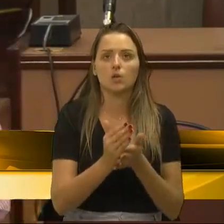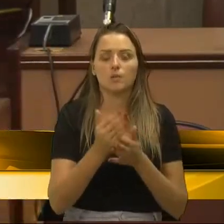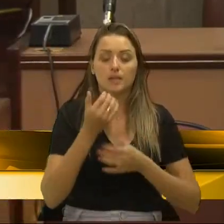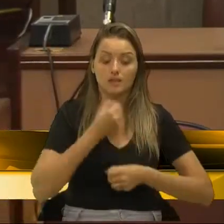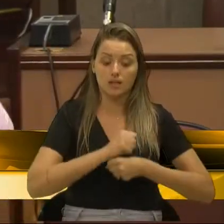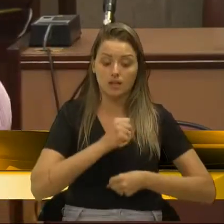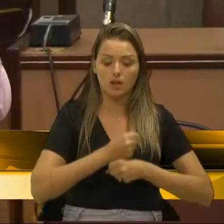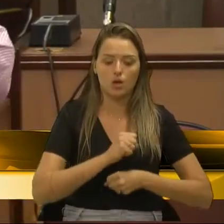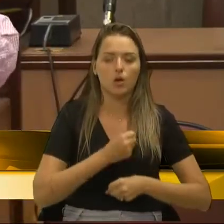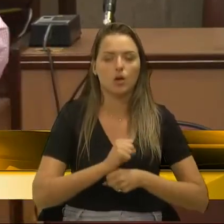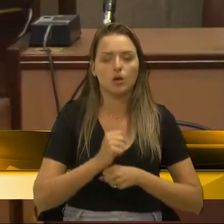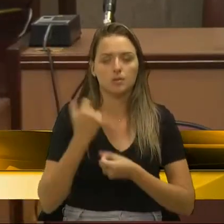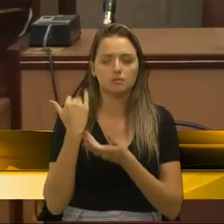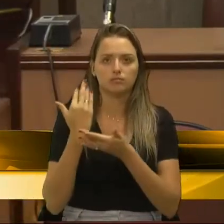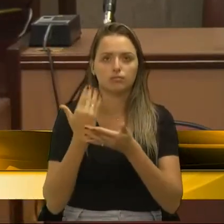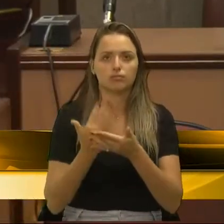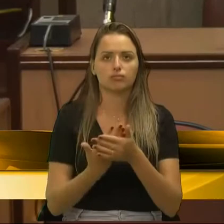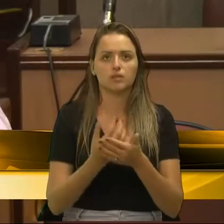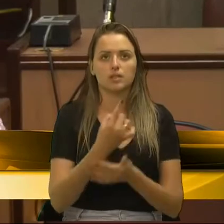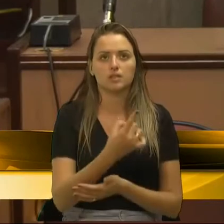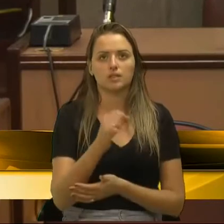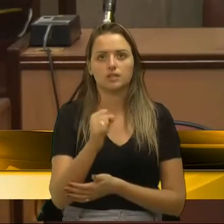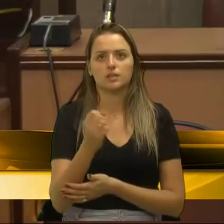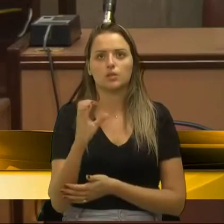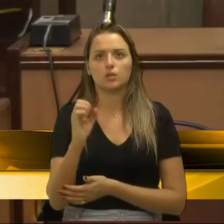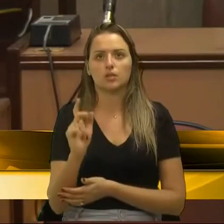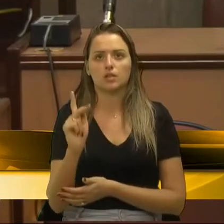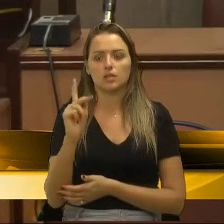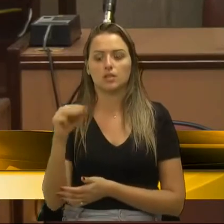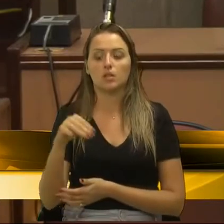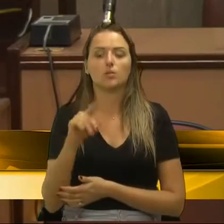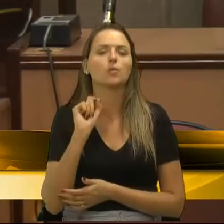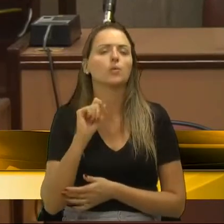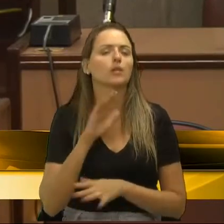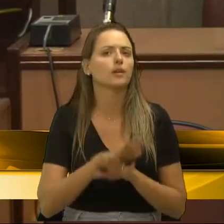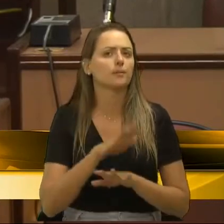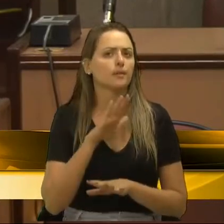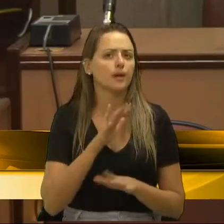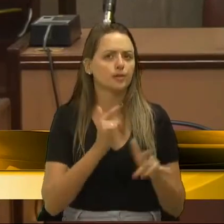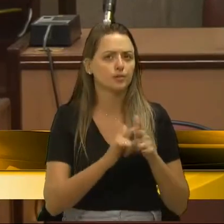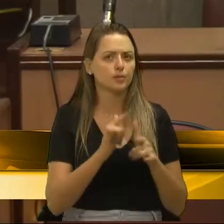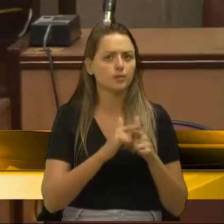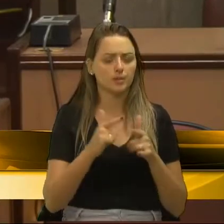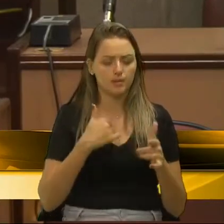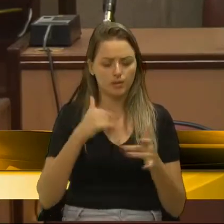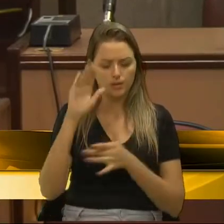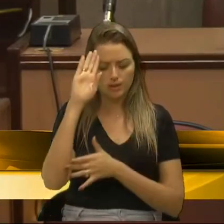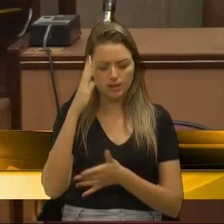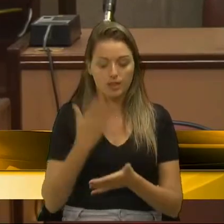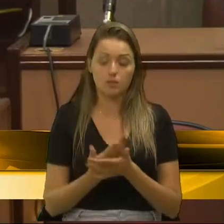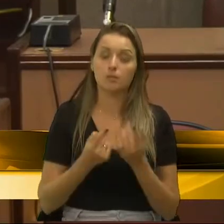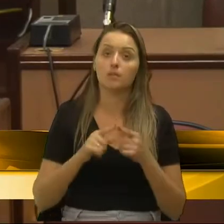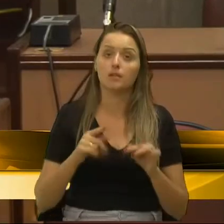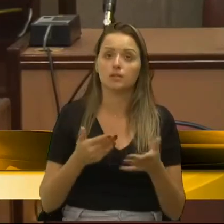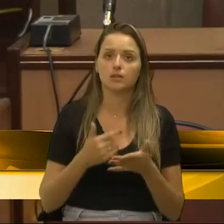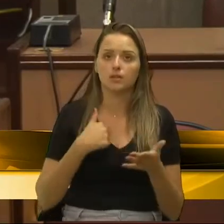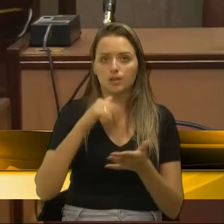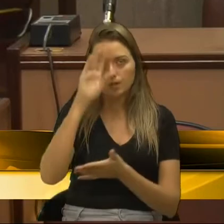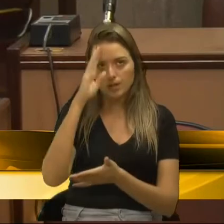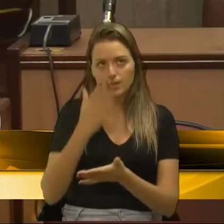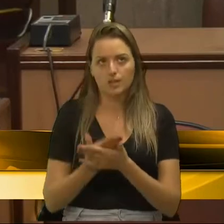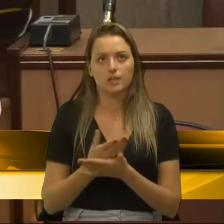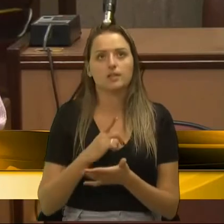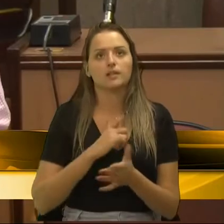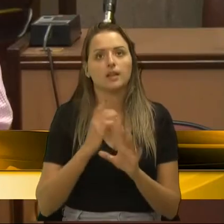vereador Alberto, ao longo de 180 quilômetros, mas o que mais eu fiquei confiante é que agora tem